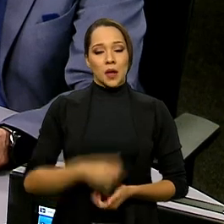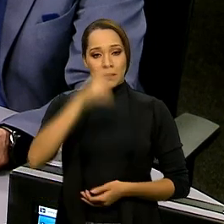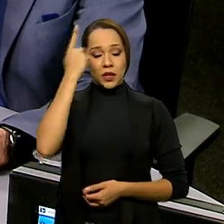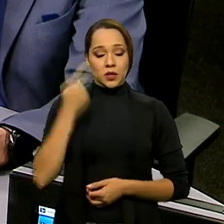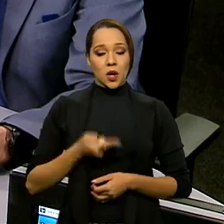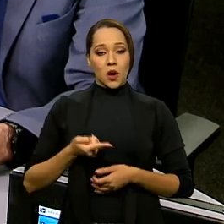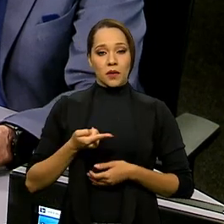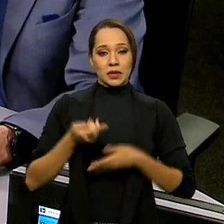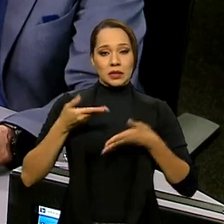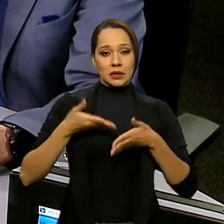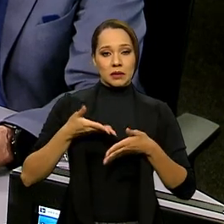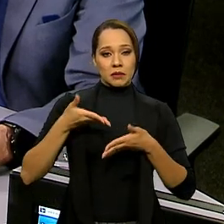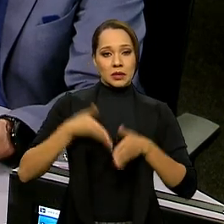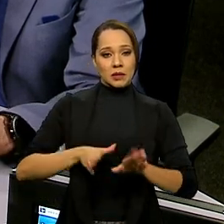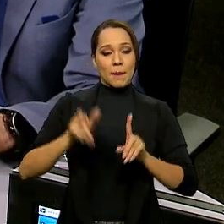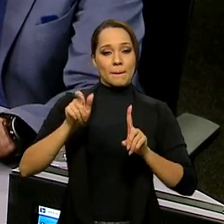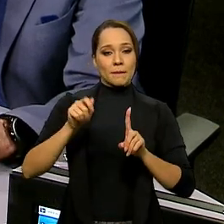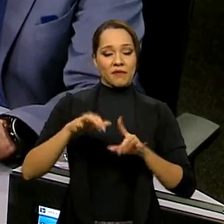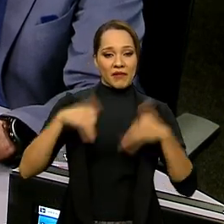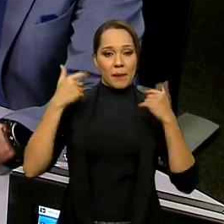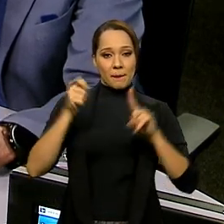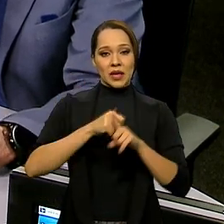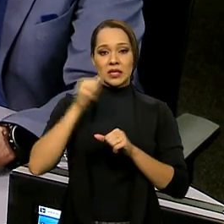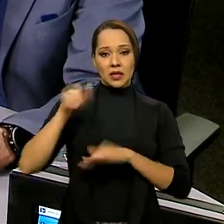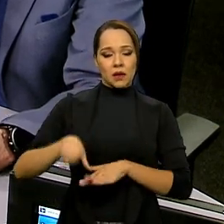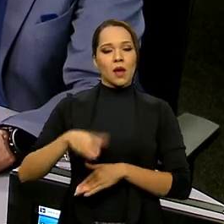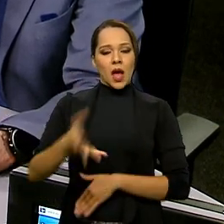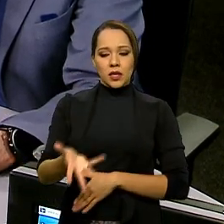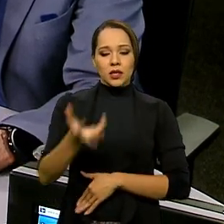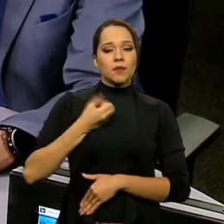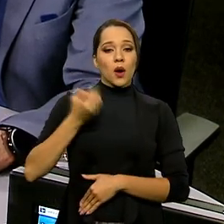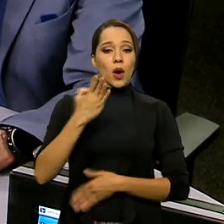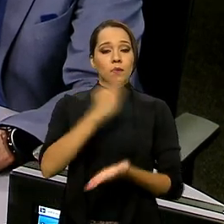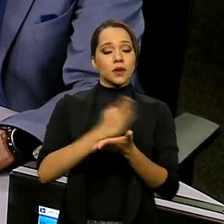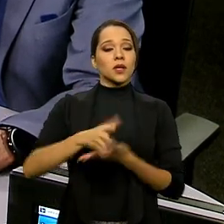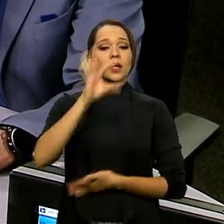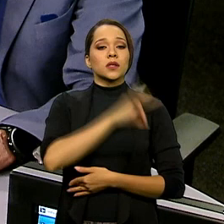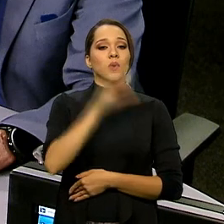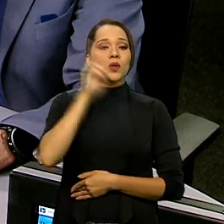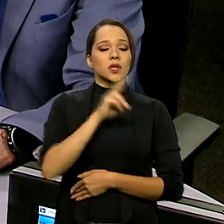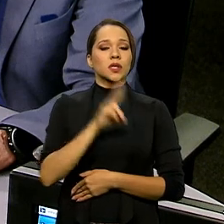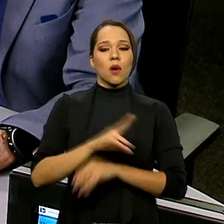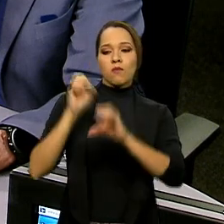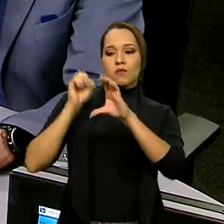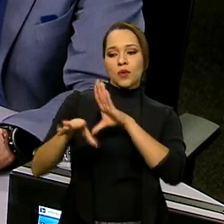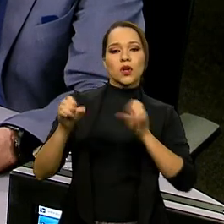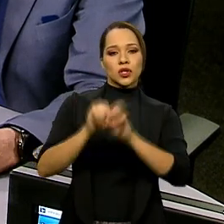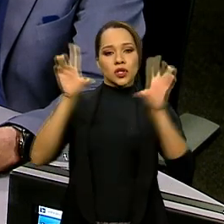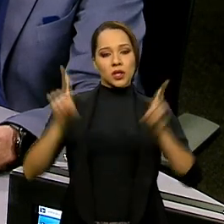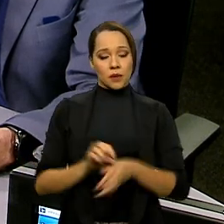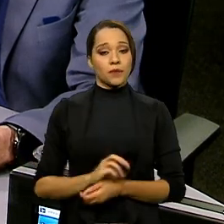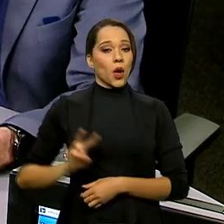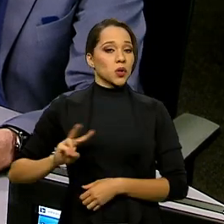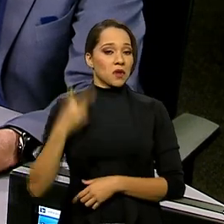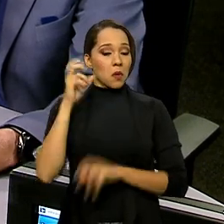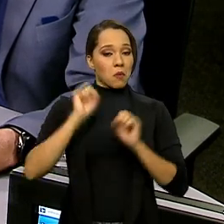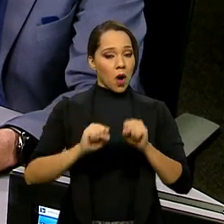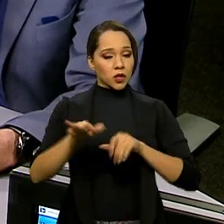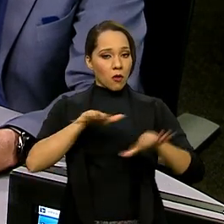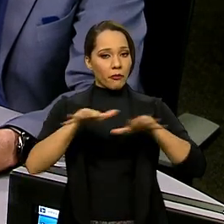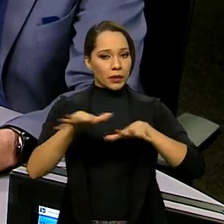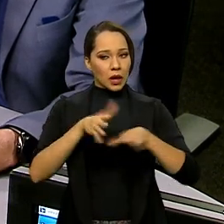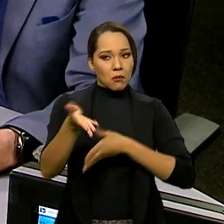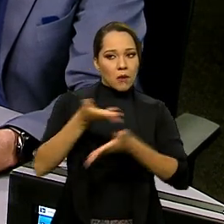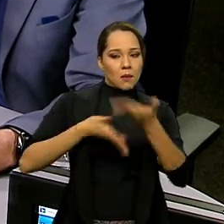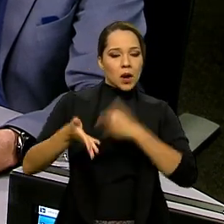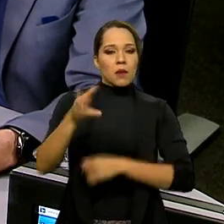Beneficiários nascidos em setembro receberam hoje a quarta parcela do auxílio emergencial em suas contas digitais. Os valores já podem ser